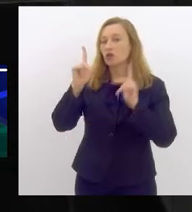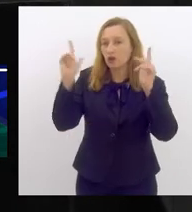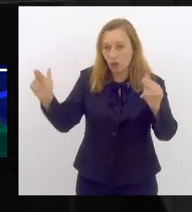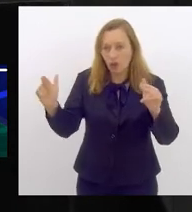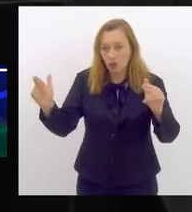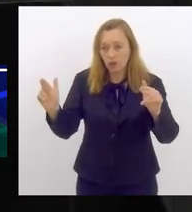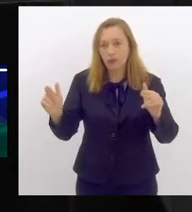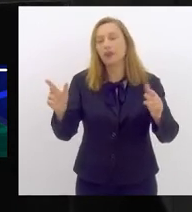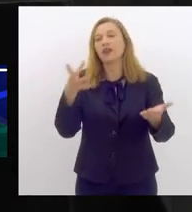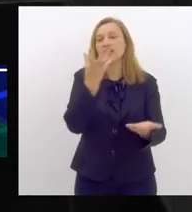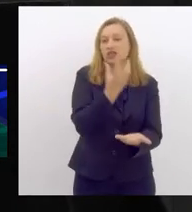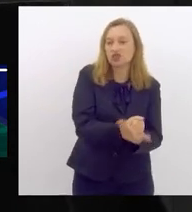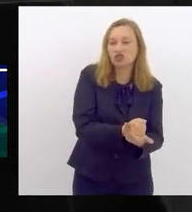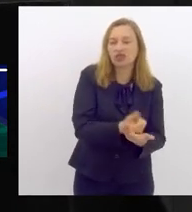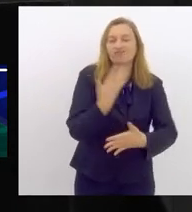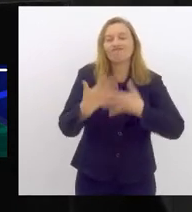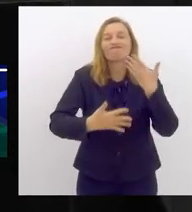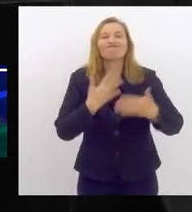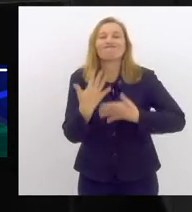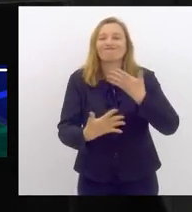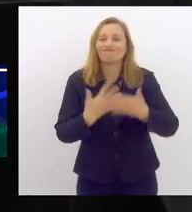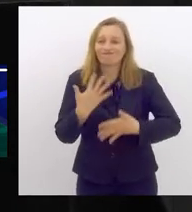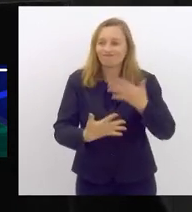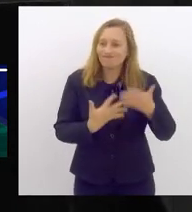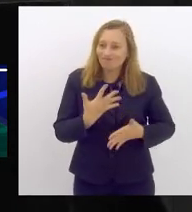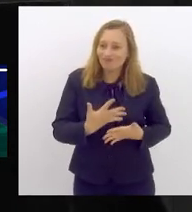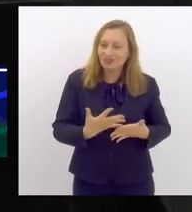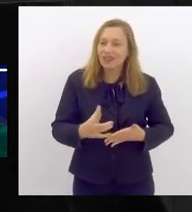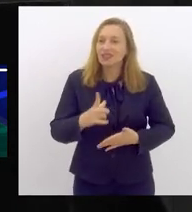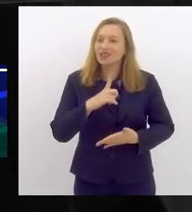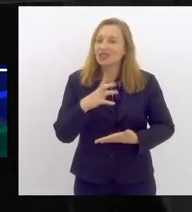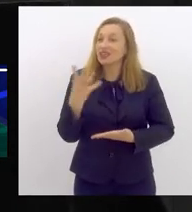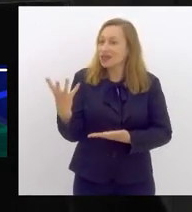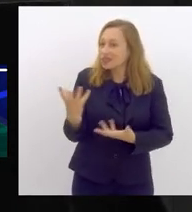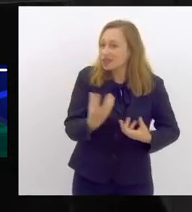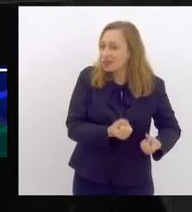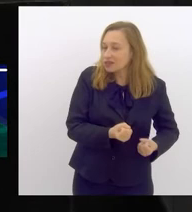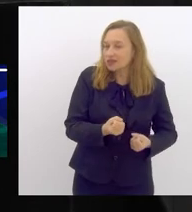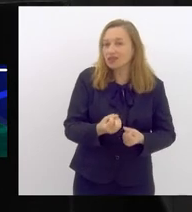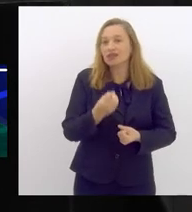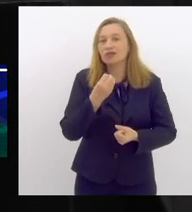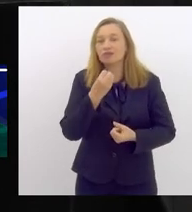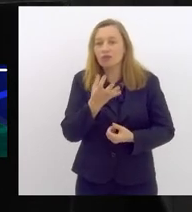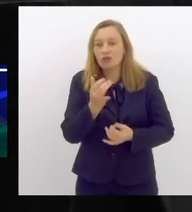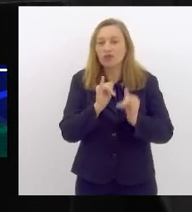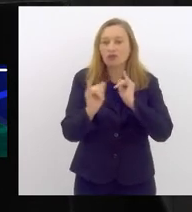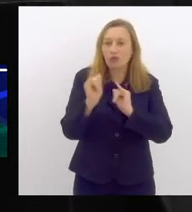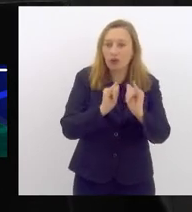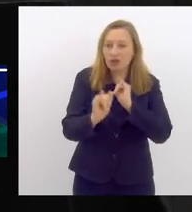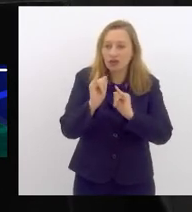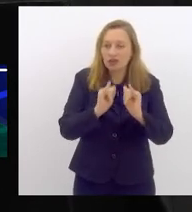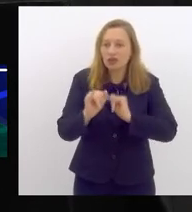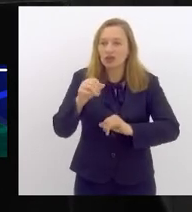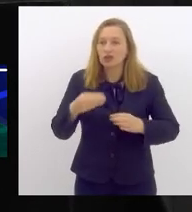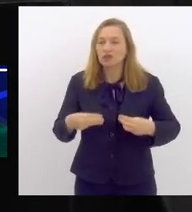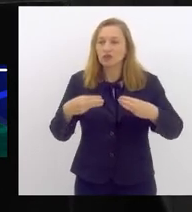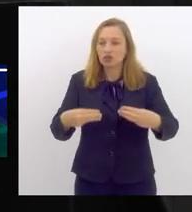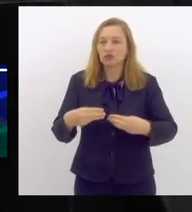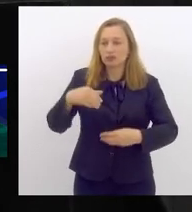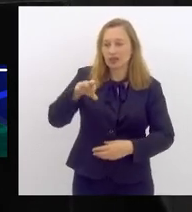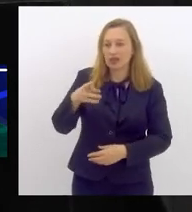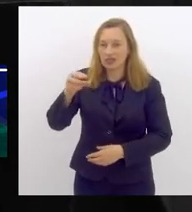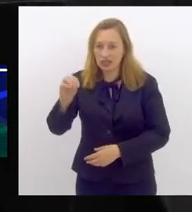deixar que registrada satisfação não é de ter recebido essa boa notícia de que o ministro